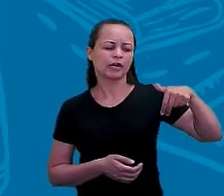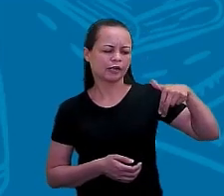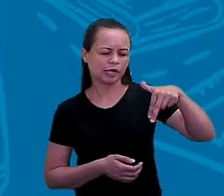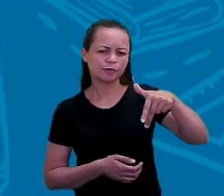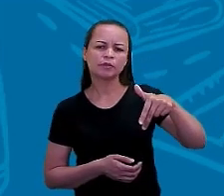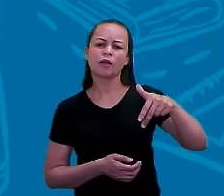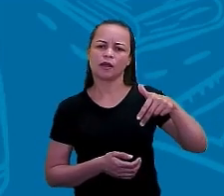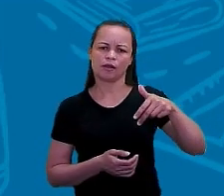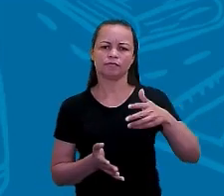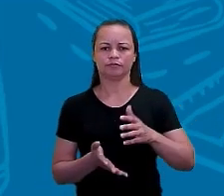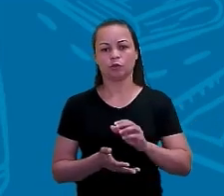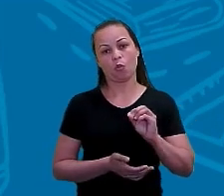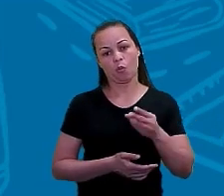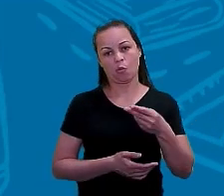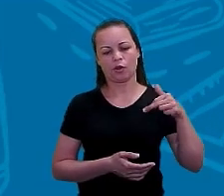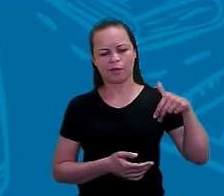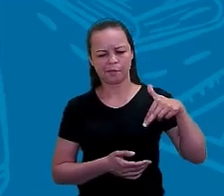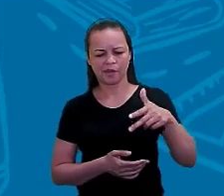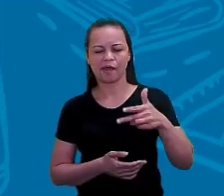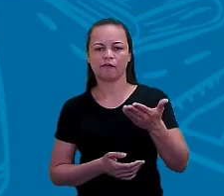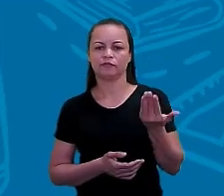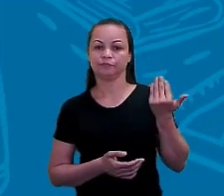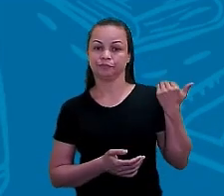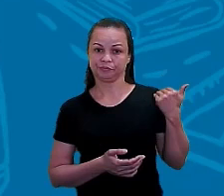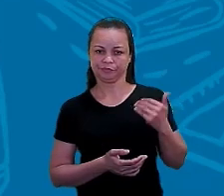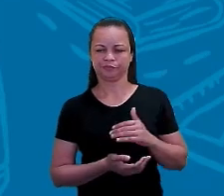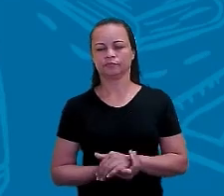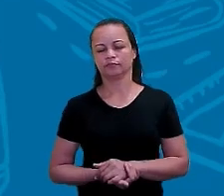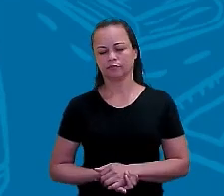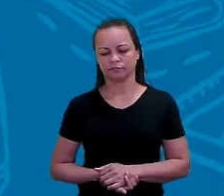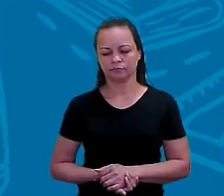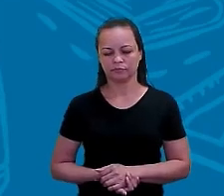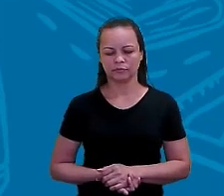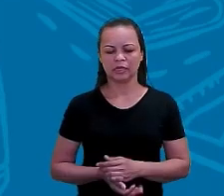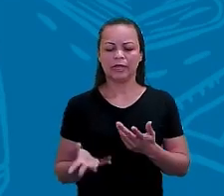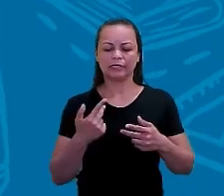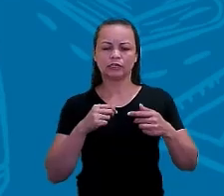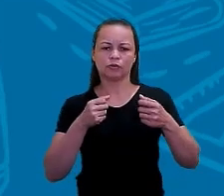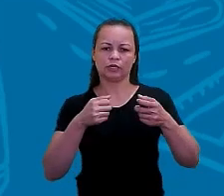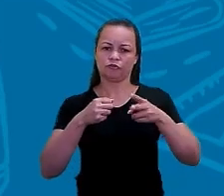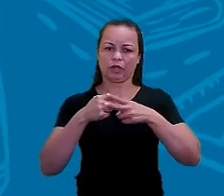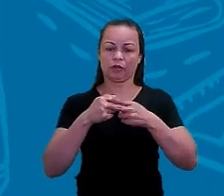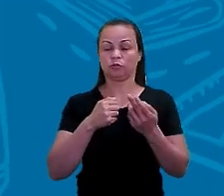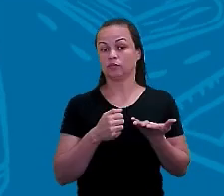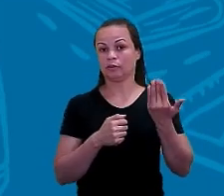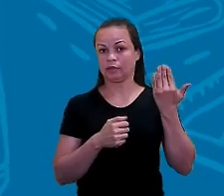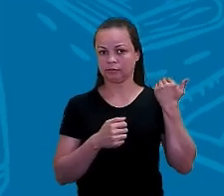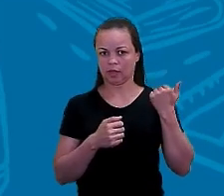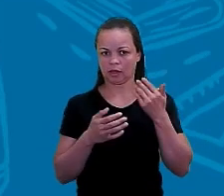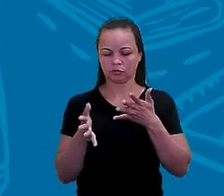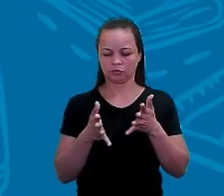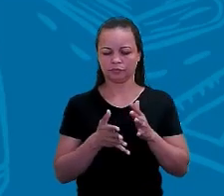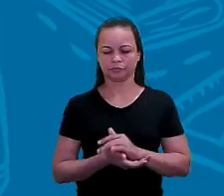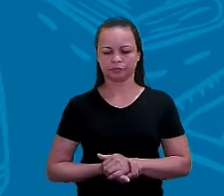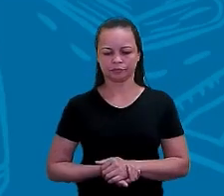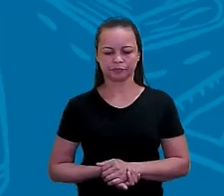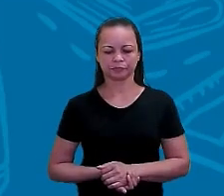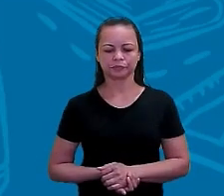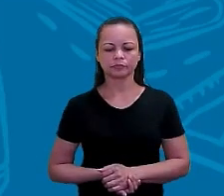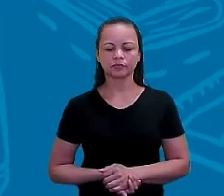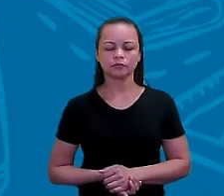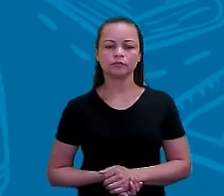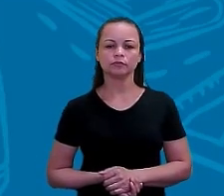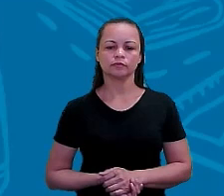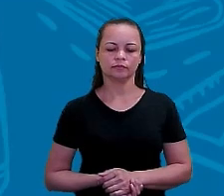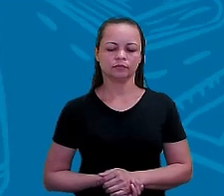ou caminhava. Lembrando que, quando o Bruno disse assim, lá no texto que ele disse, Last July, my sister and I traveled to New York